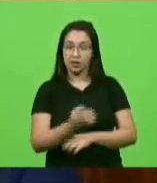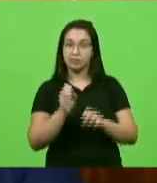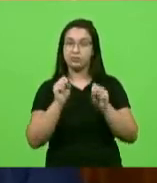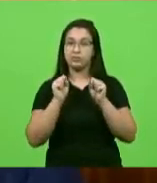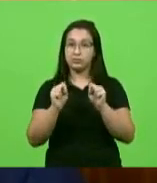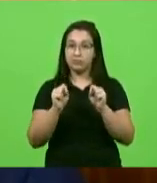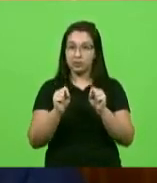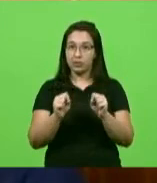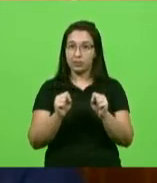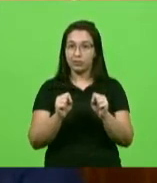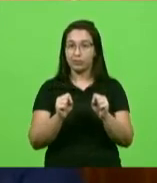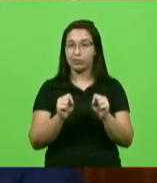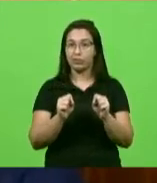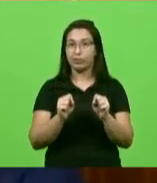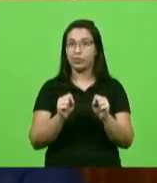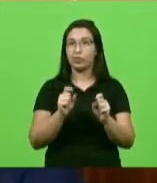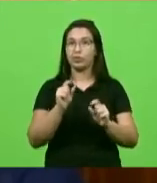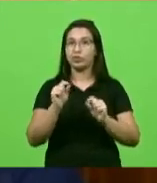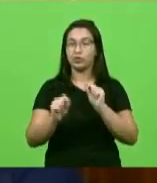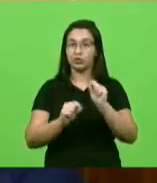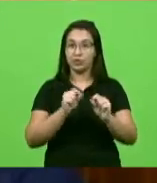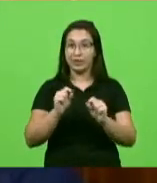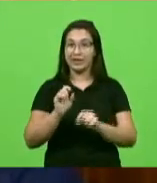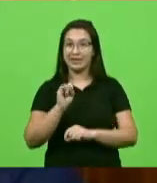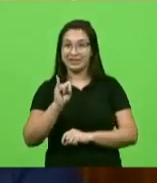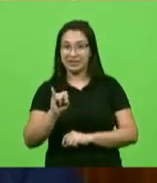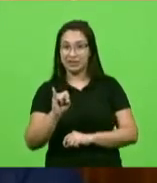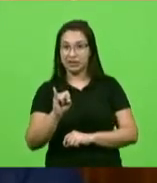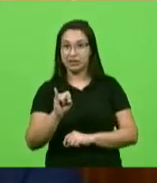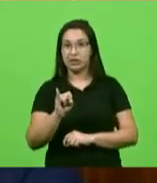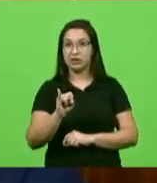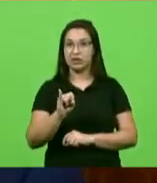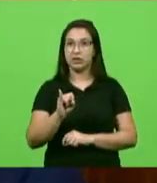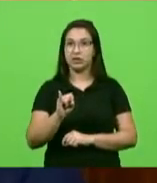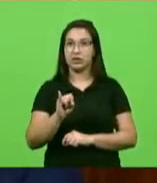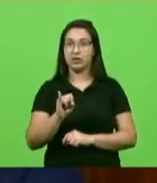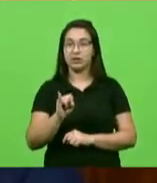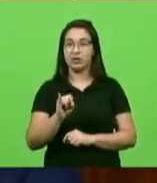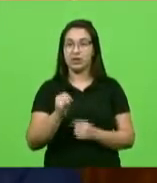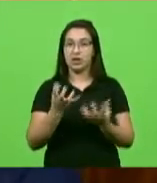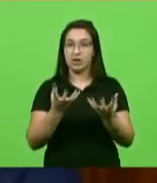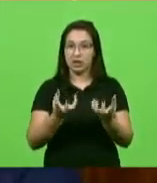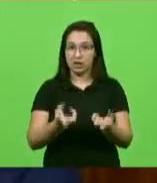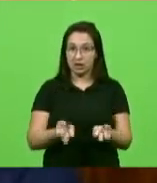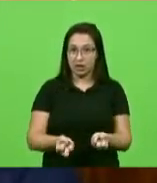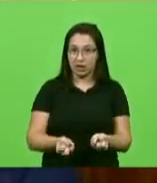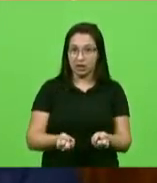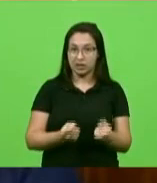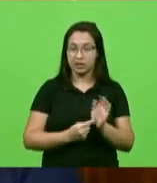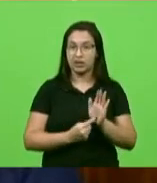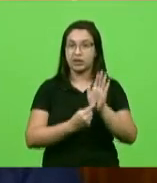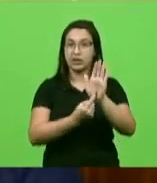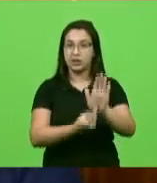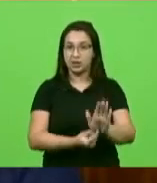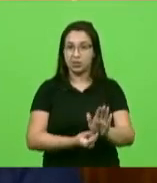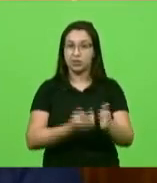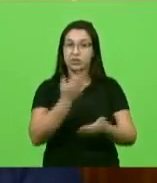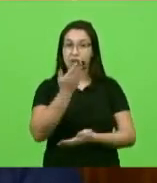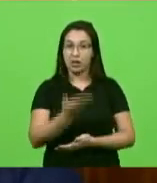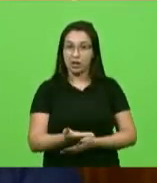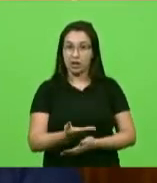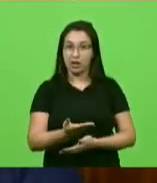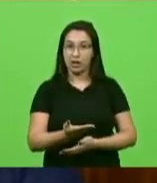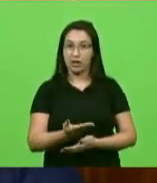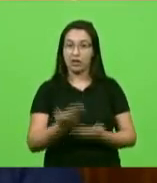ele mesmo se reservou, caso fosse superada a fase da admissibilidade da denúncia,